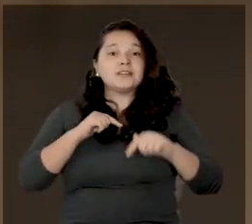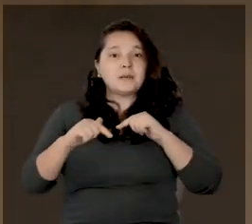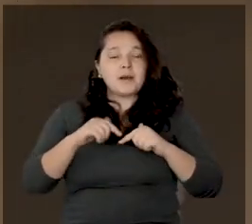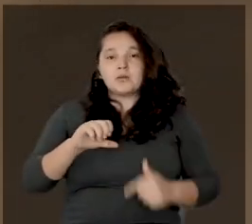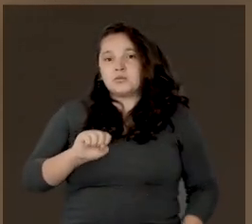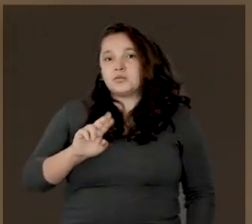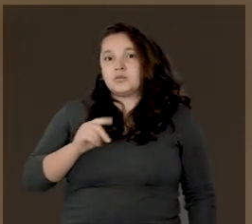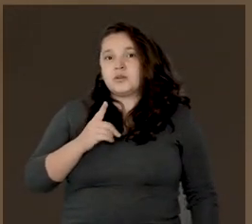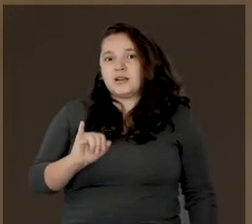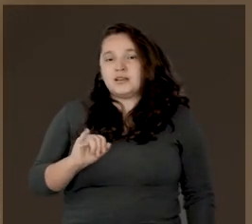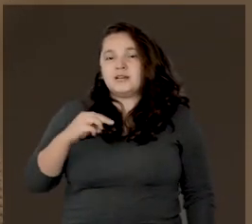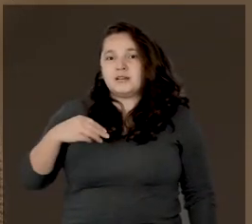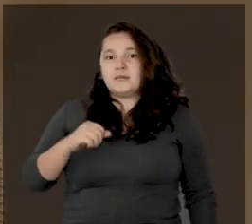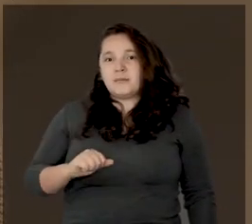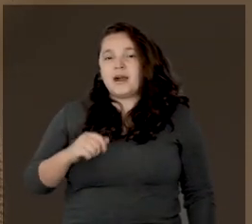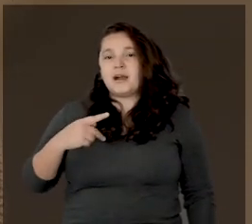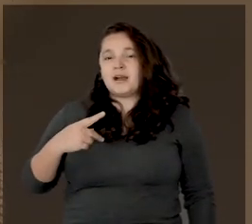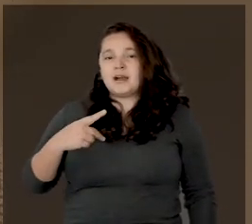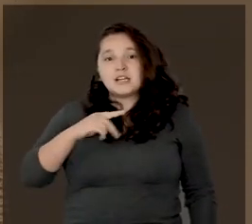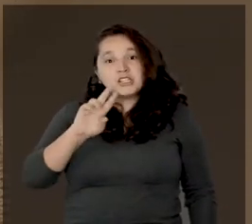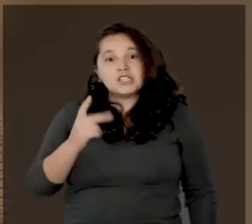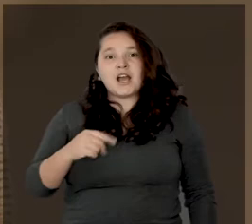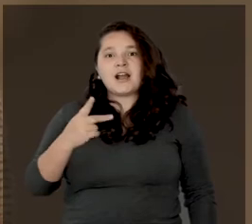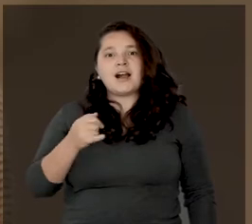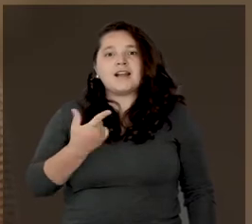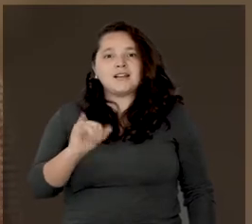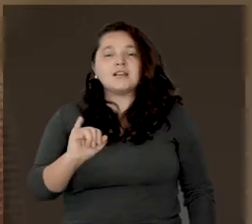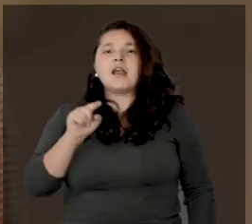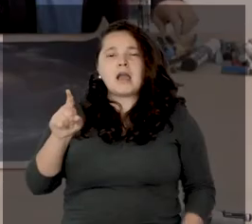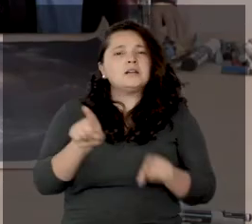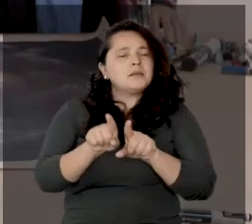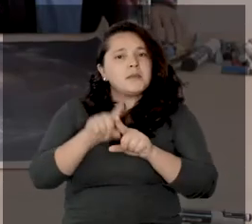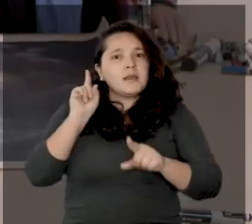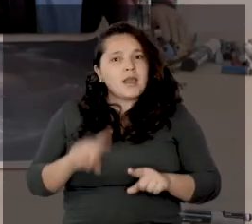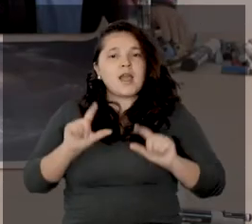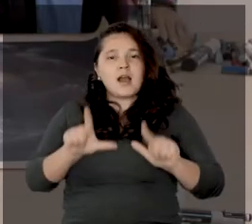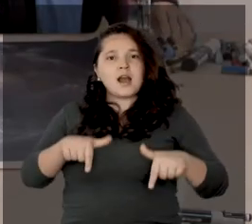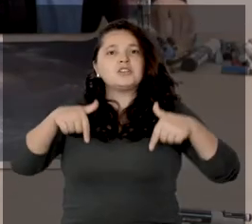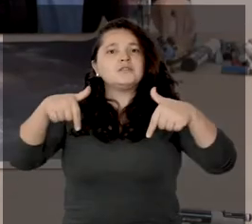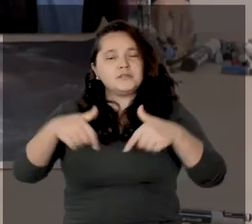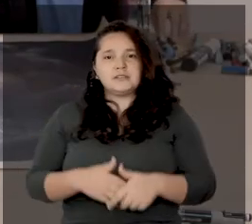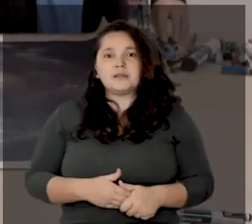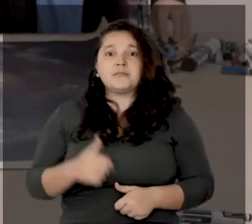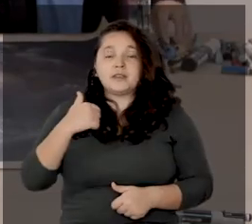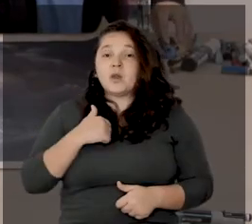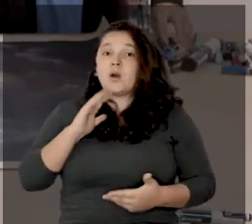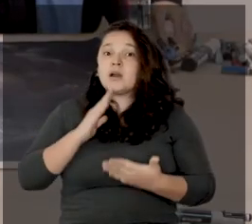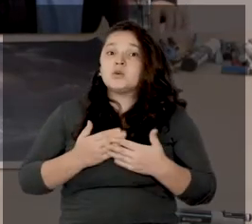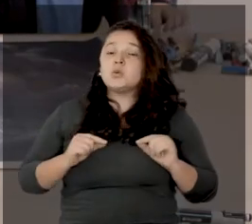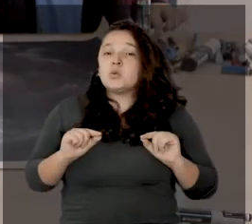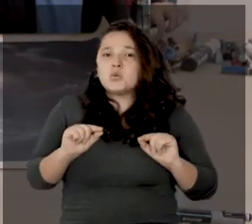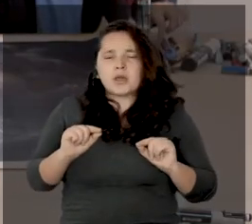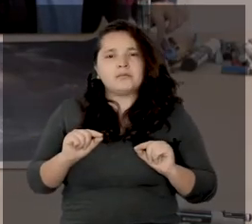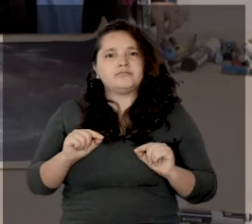também é uma mulher artista e liderança, uma artivista que eu admiro muito. Acredito que esse exercício que nós vamos fazer, um exercício prático,